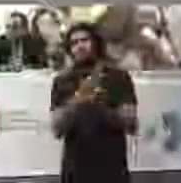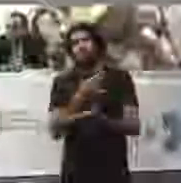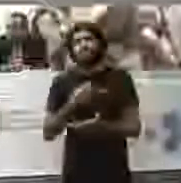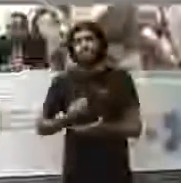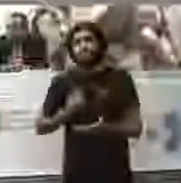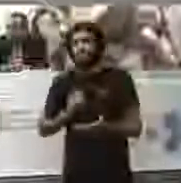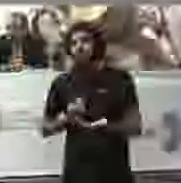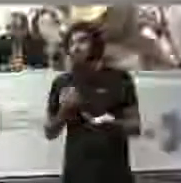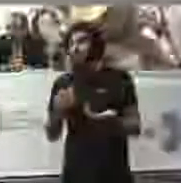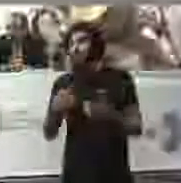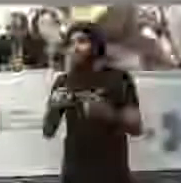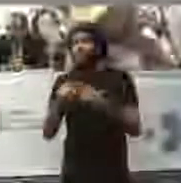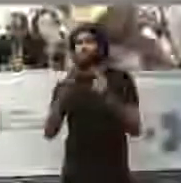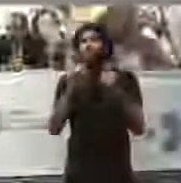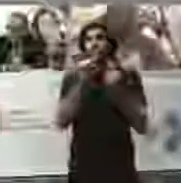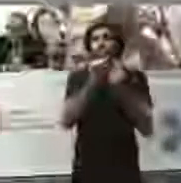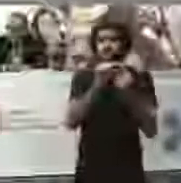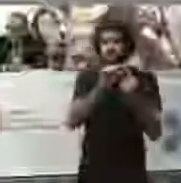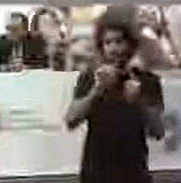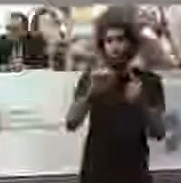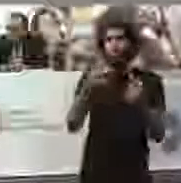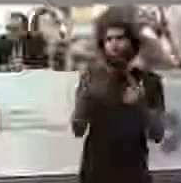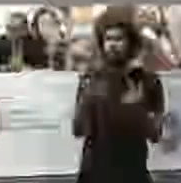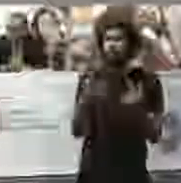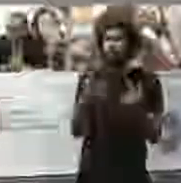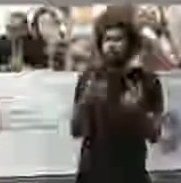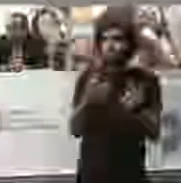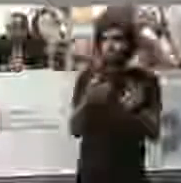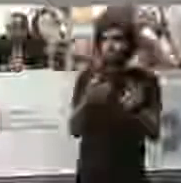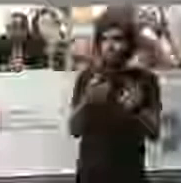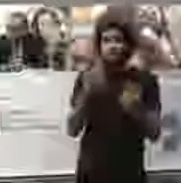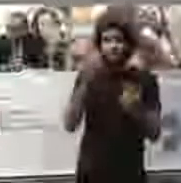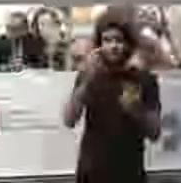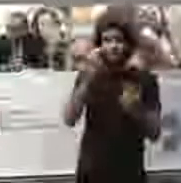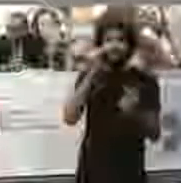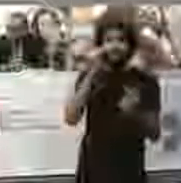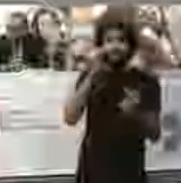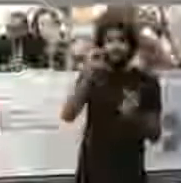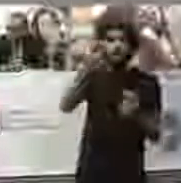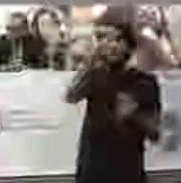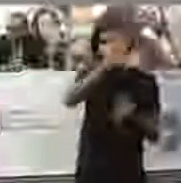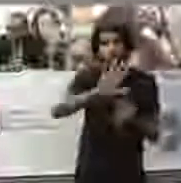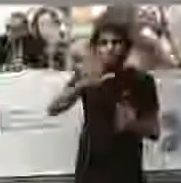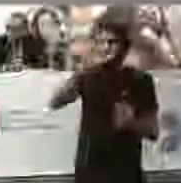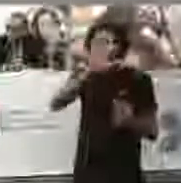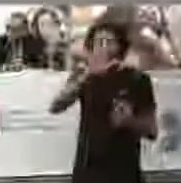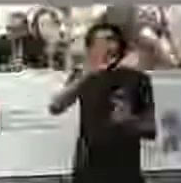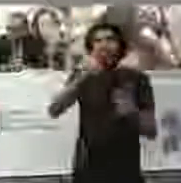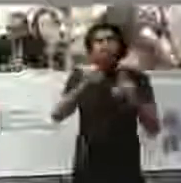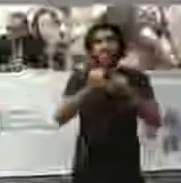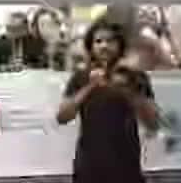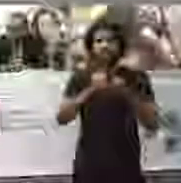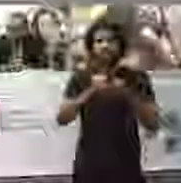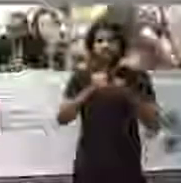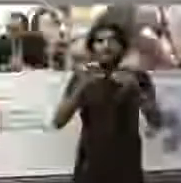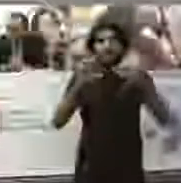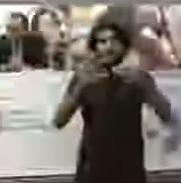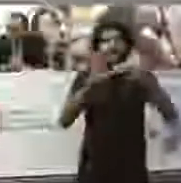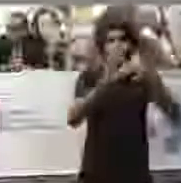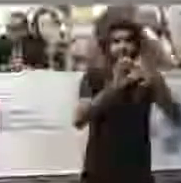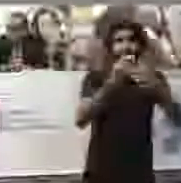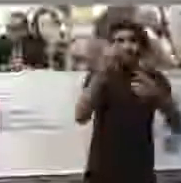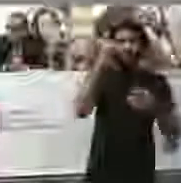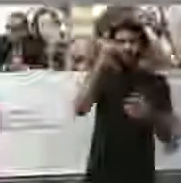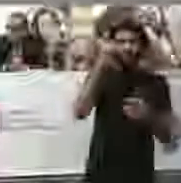esse o nosso objetivo o que nos parece é o seguinte a compreensão de universalidade integralidade e absolutamente importante porque quando a gente pensa